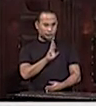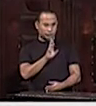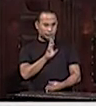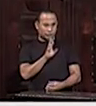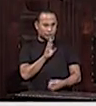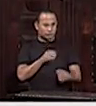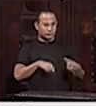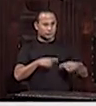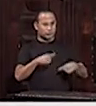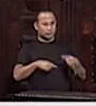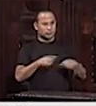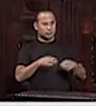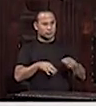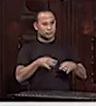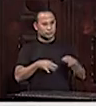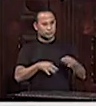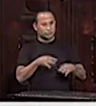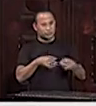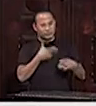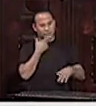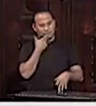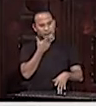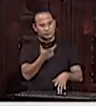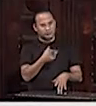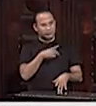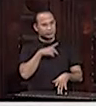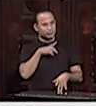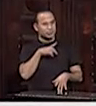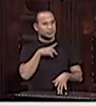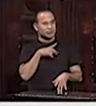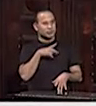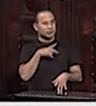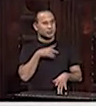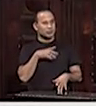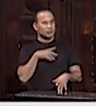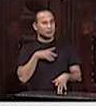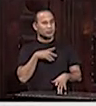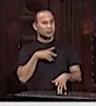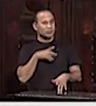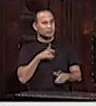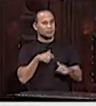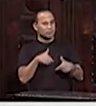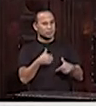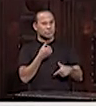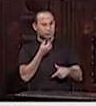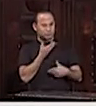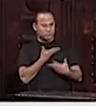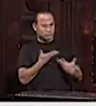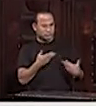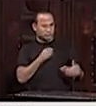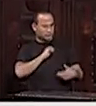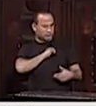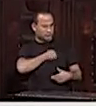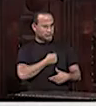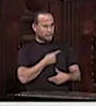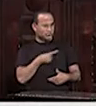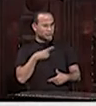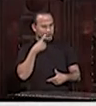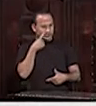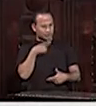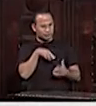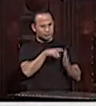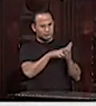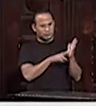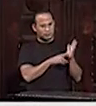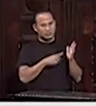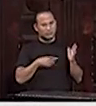como os esquemas de corrupção tinham relação também com benefícios fiscais. A gente viu nesses relatórios a inclusão